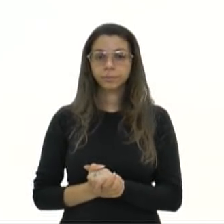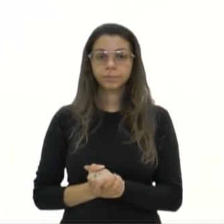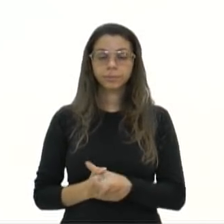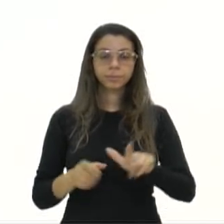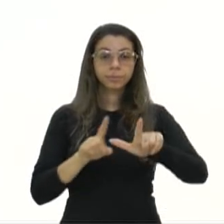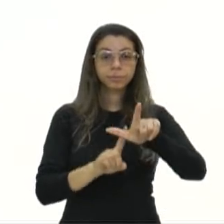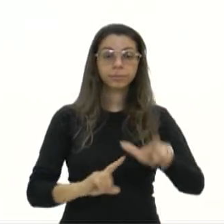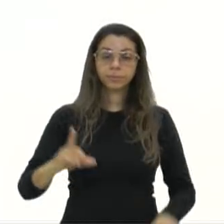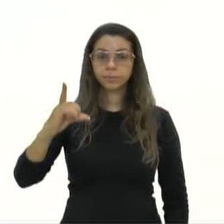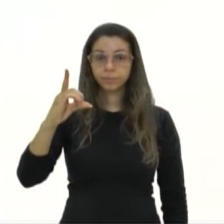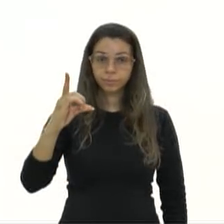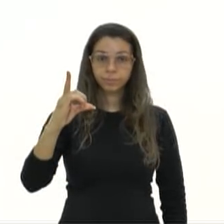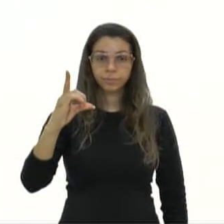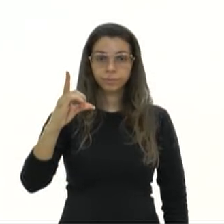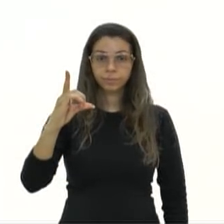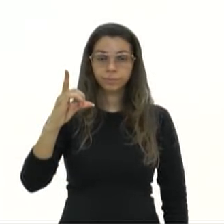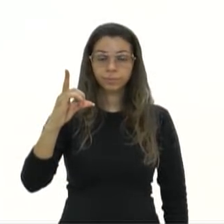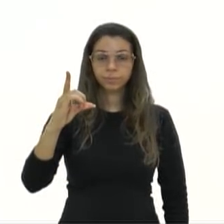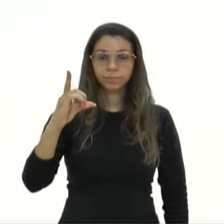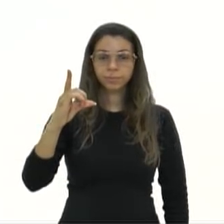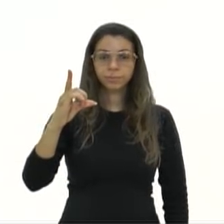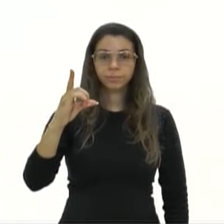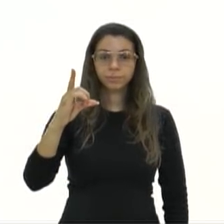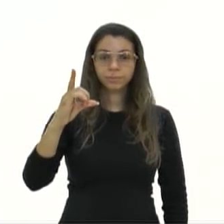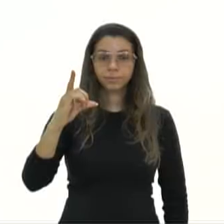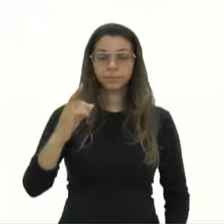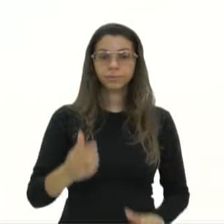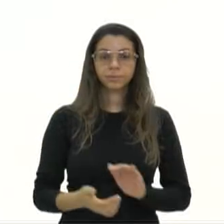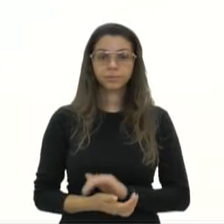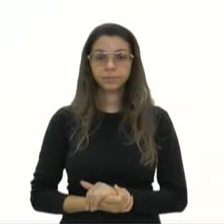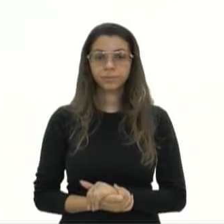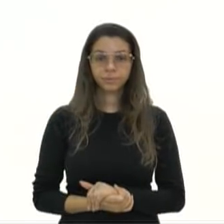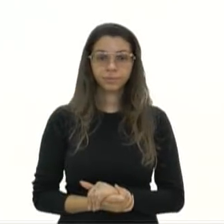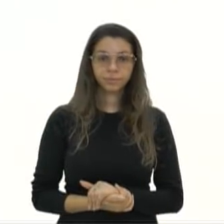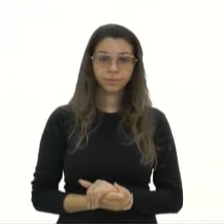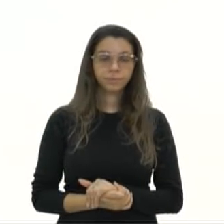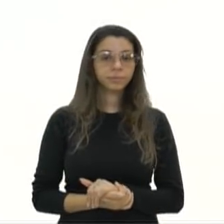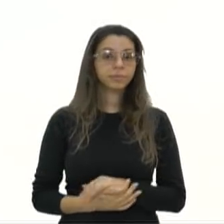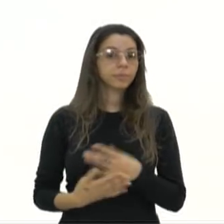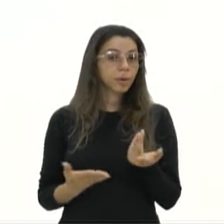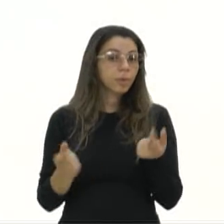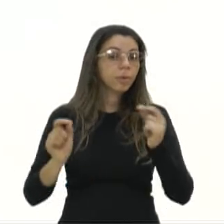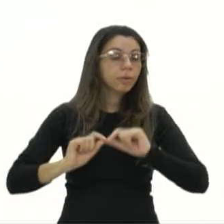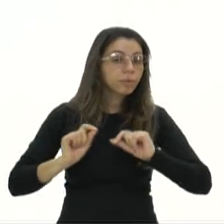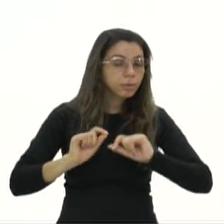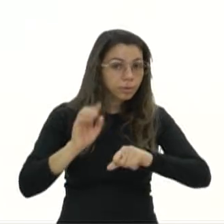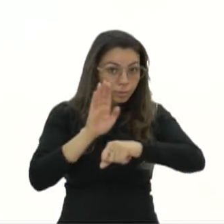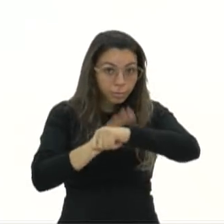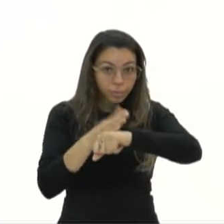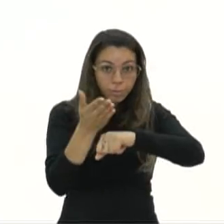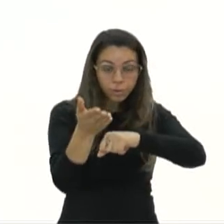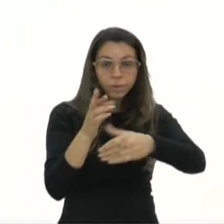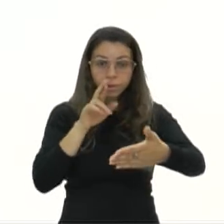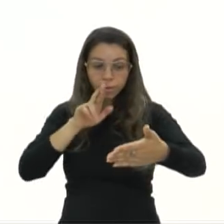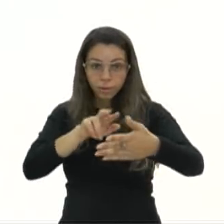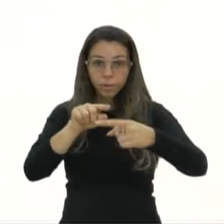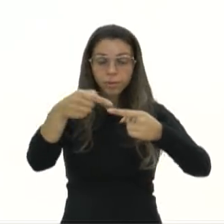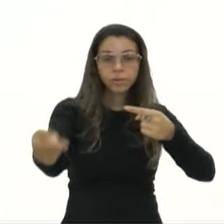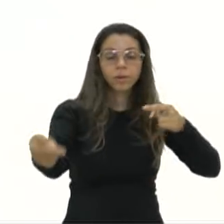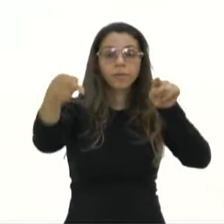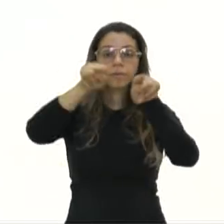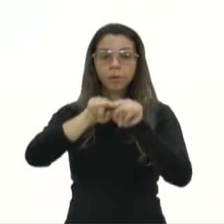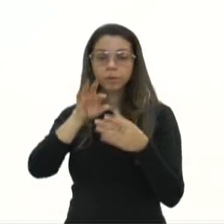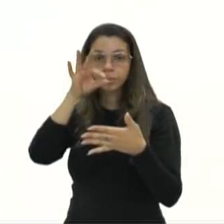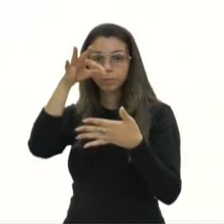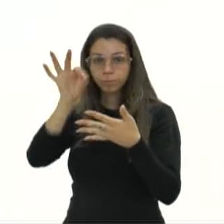Ou letra D. Lentes divergentes e lentes convergentes. Eu vou dar um tempinho para vocês e eu já volto